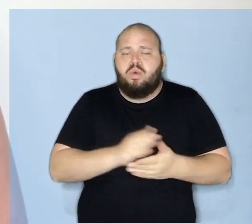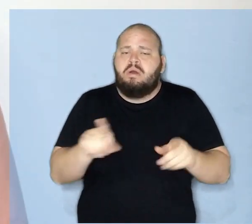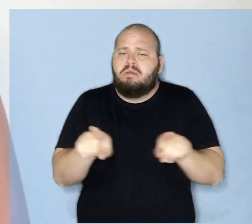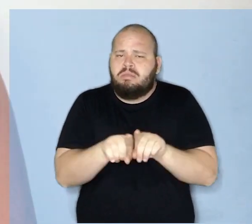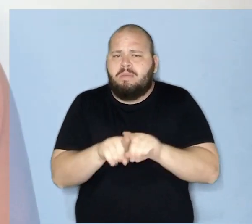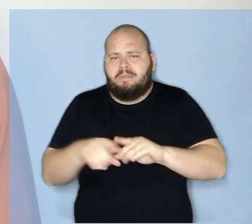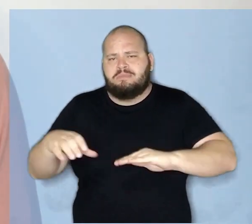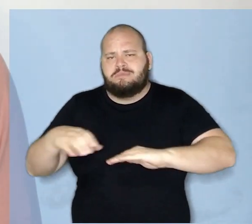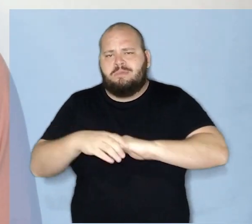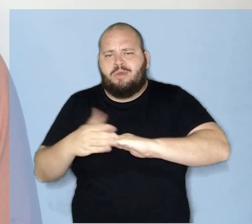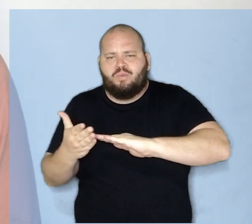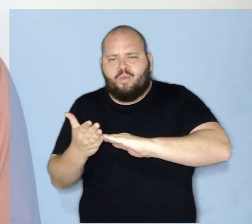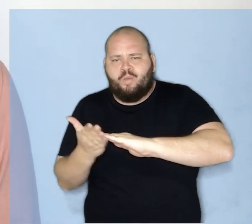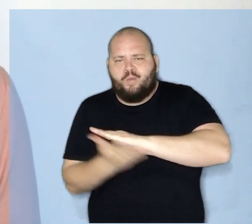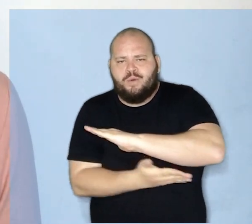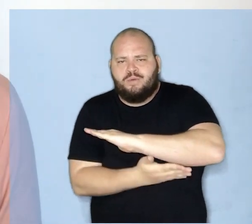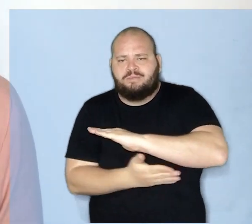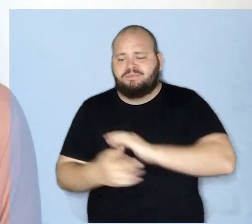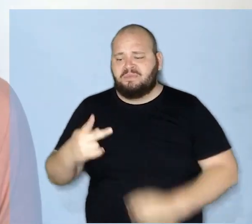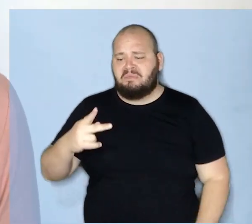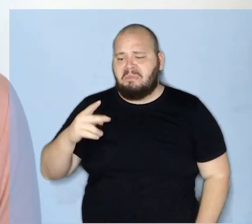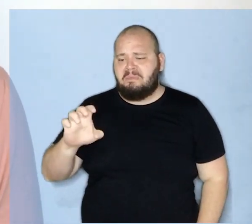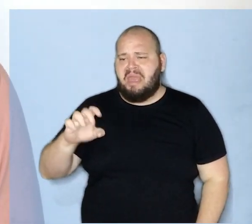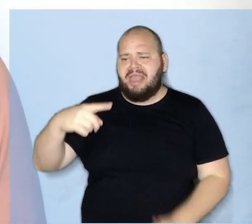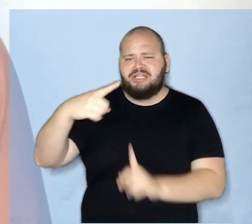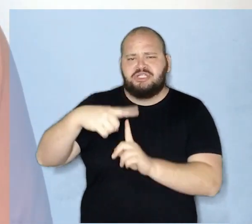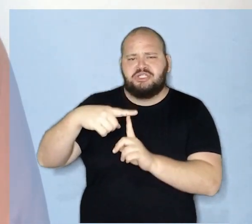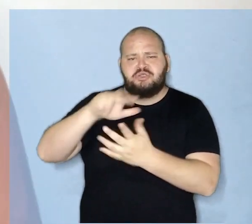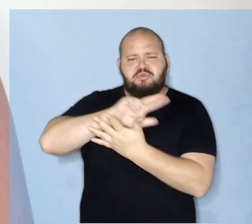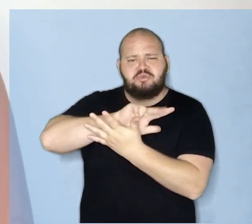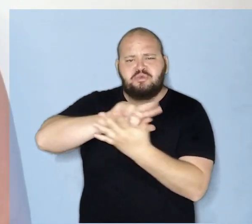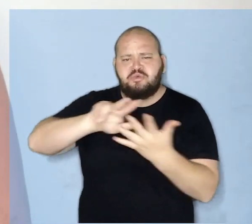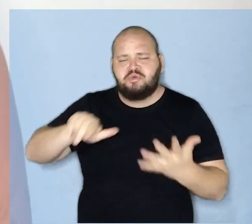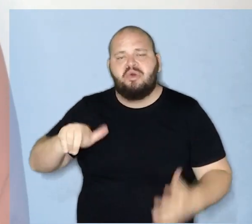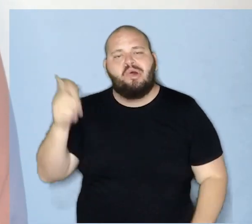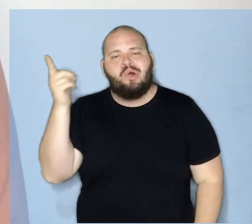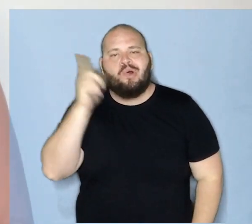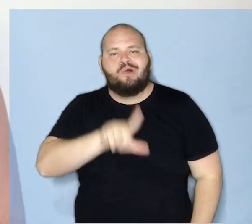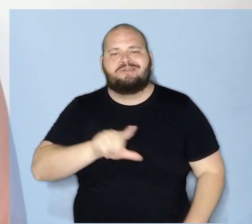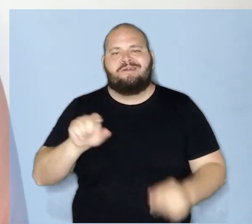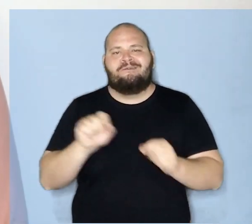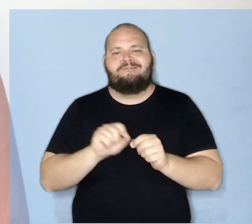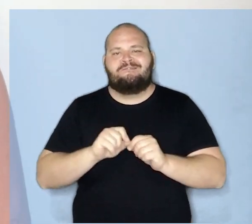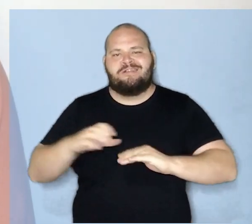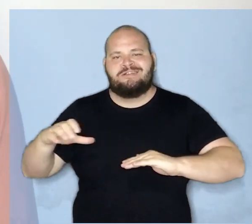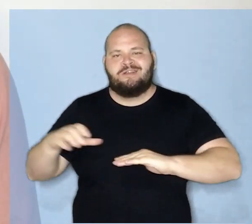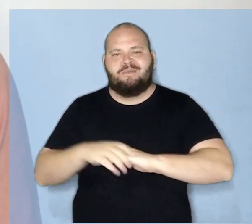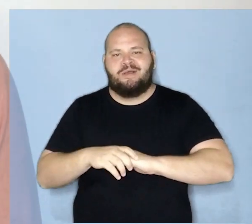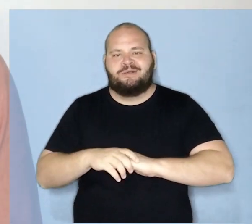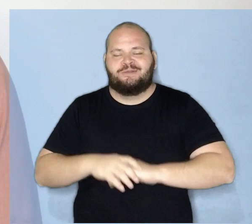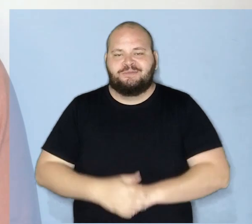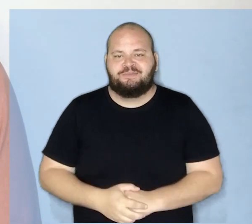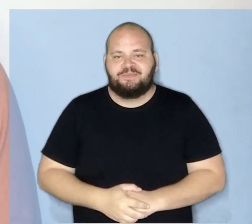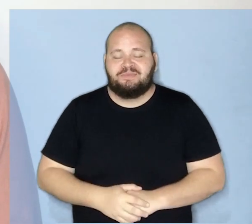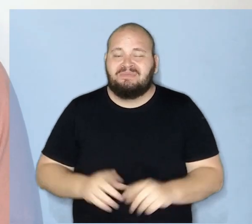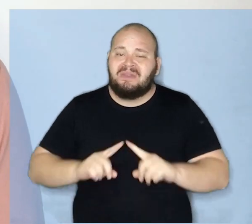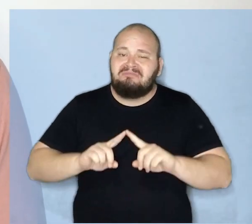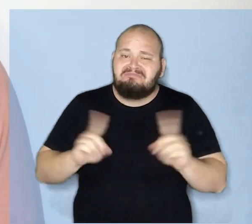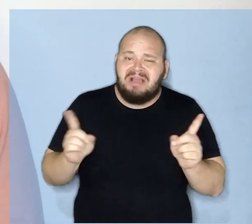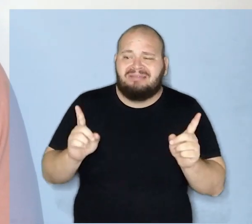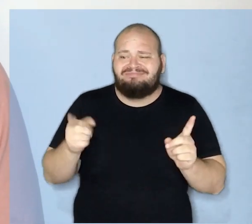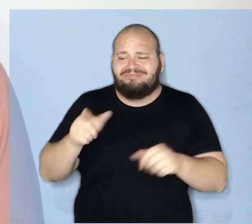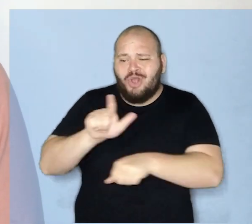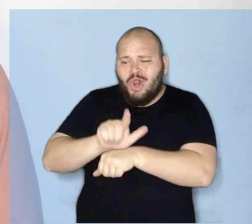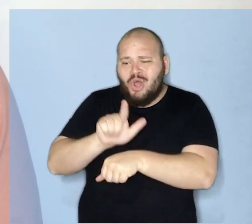salto. Não havia pés que ele não calçasse. Sim, mas ele tinha poucos fregueses